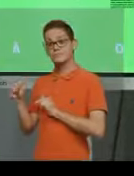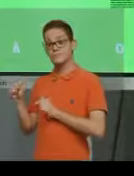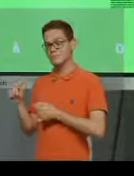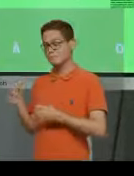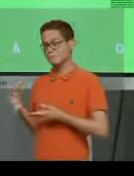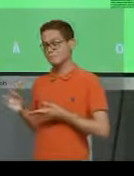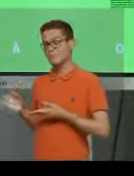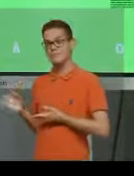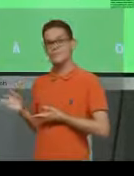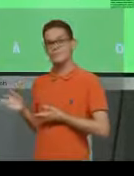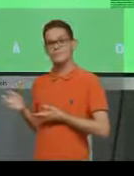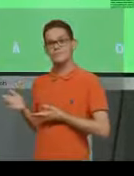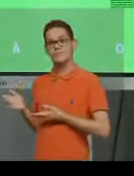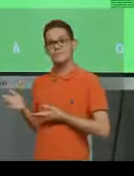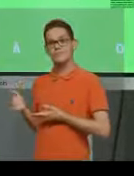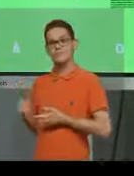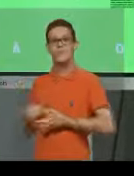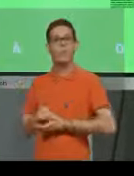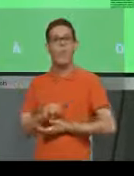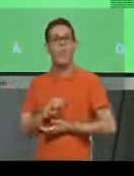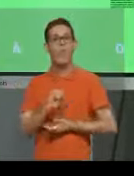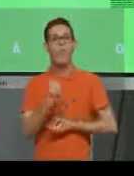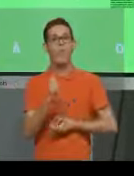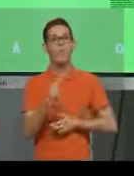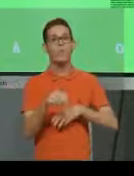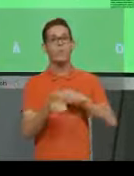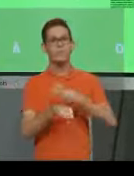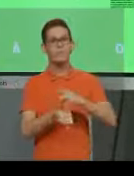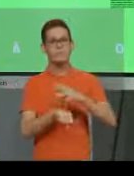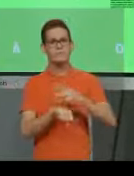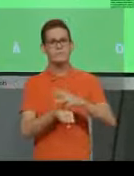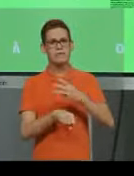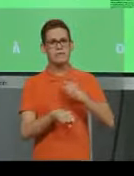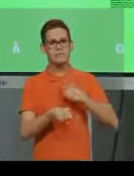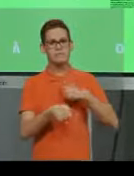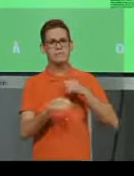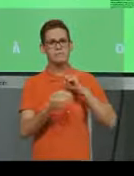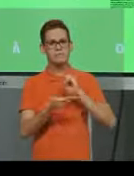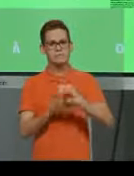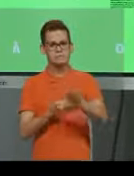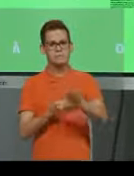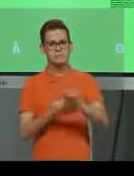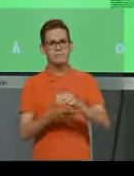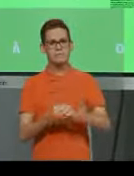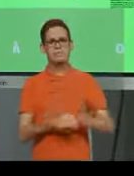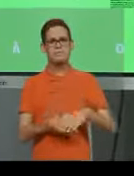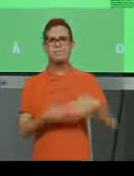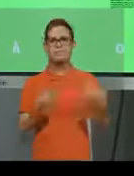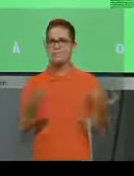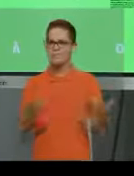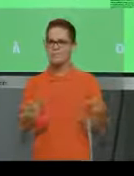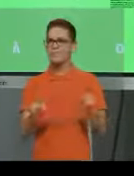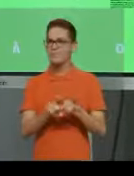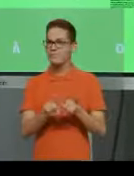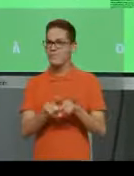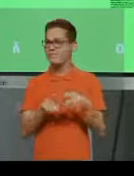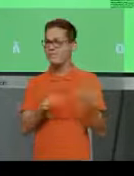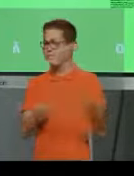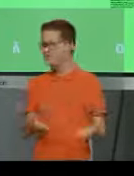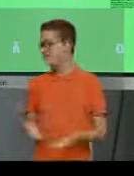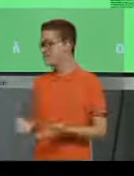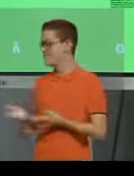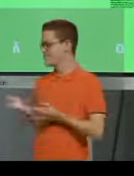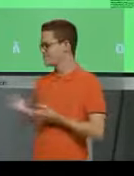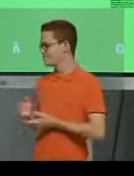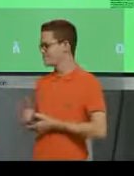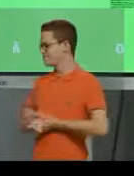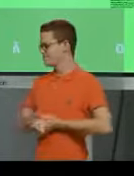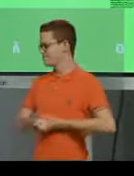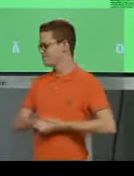3254 3009 ou enviar uma mensagem para o nosso WhatsApp no número 31